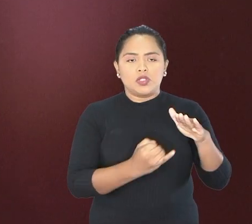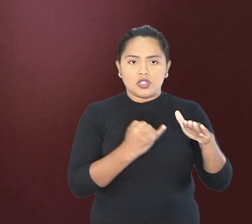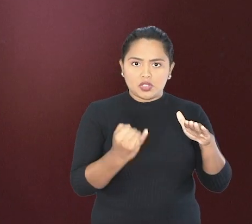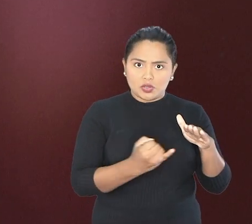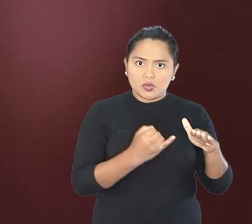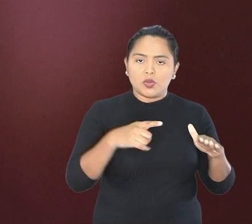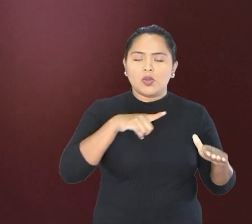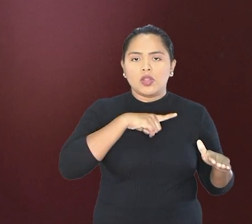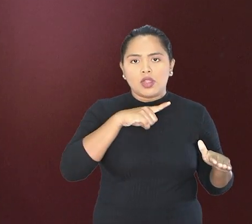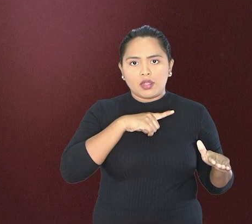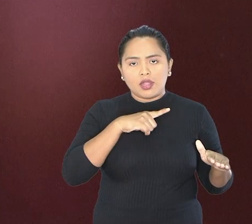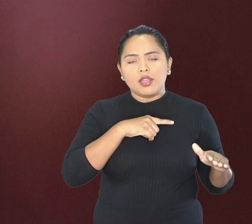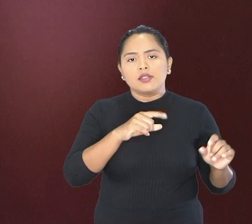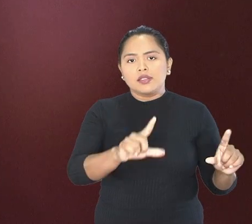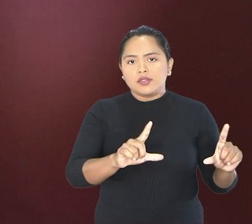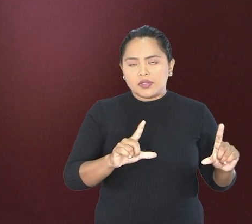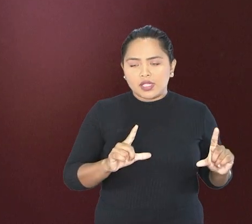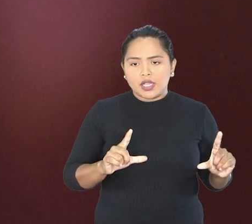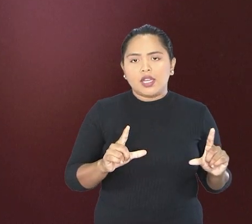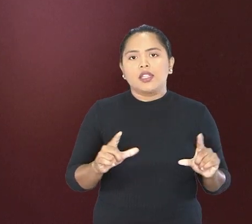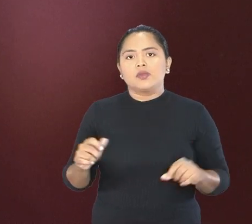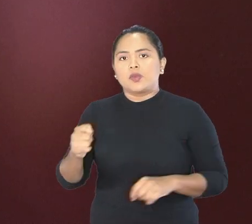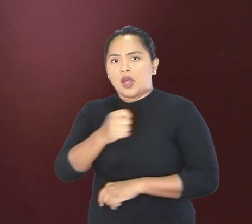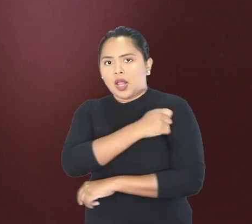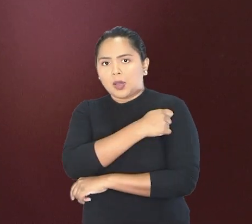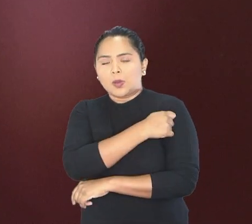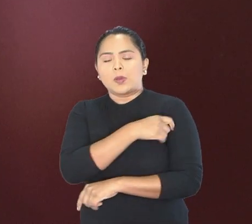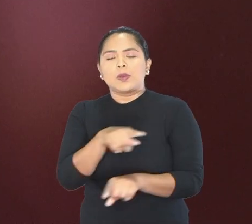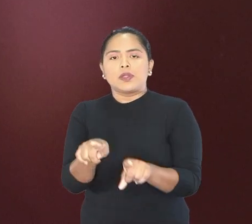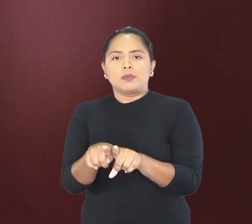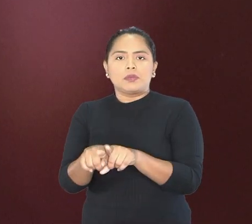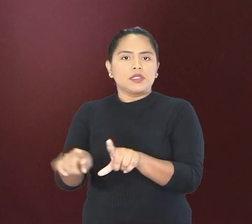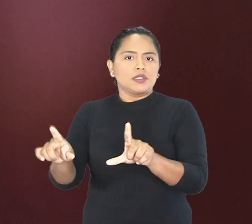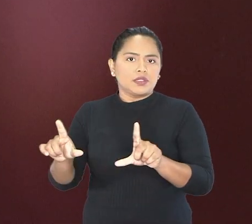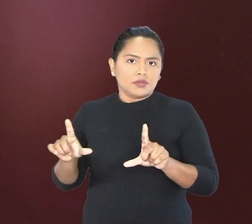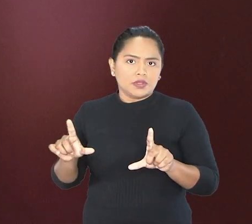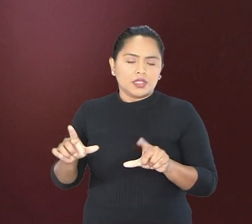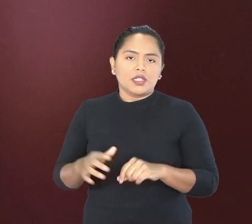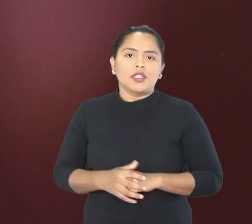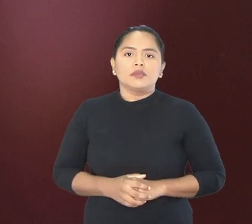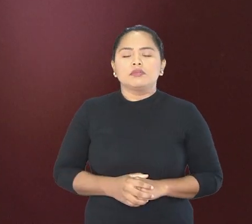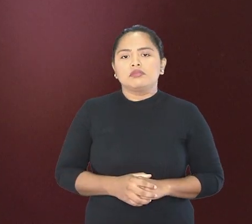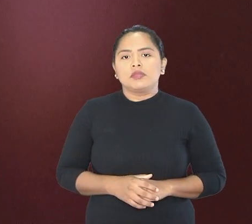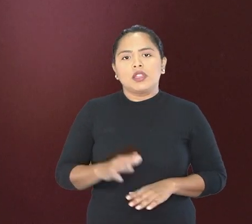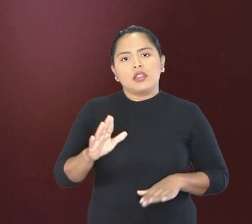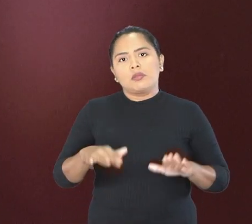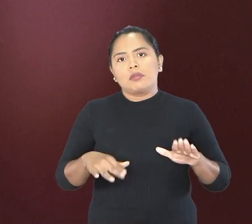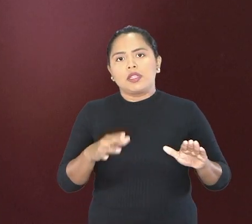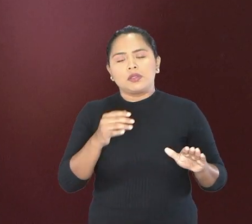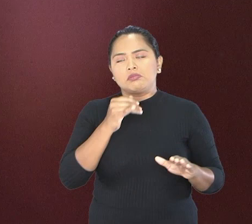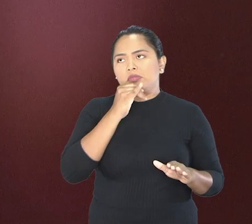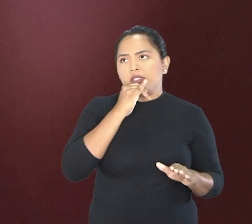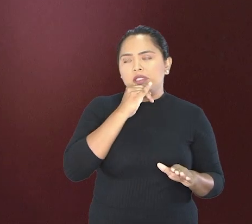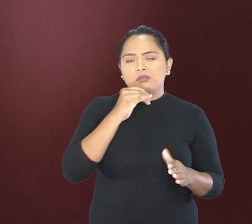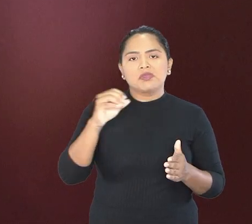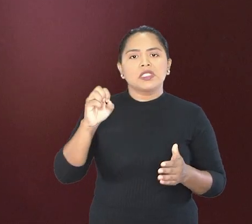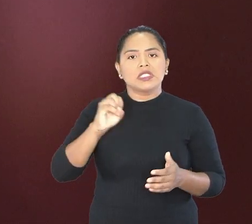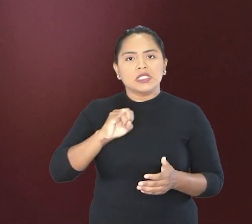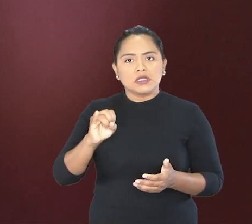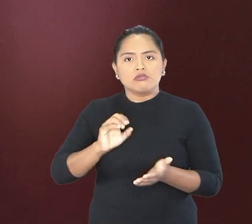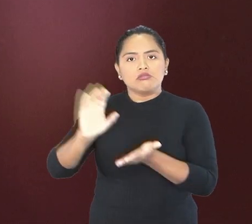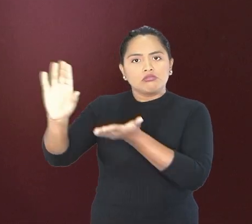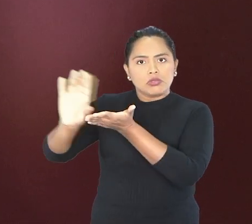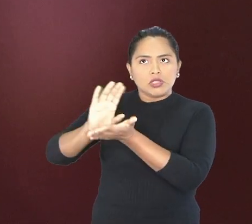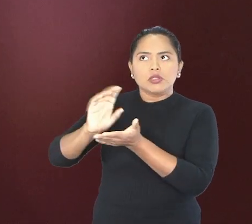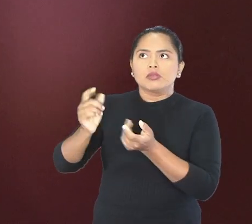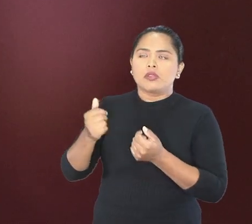recebem certificação, os alunos também recebem certificação, dependendo de como está o nosso orçamento, a gente consegue auxiliar,